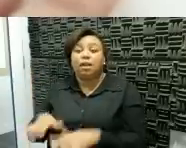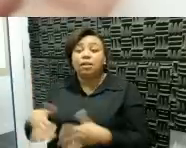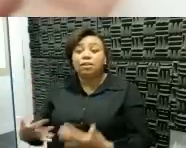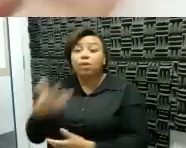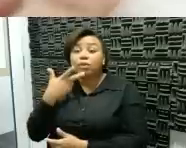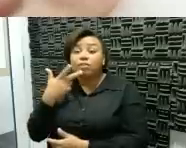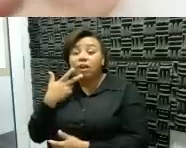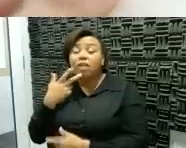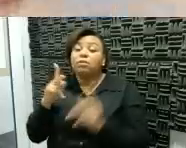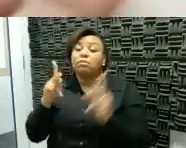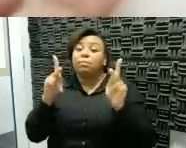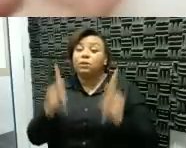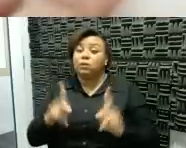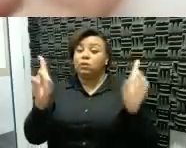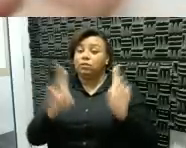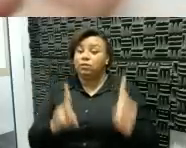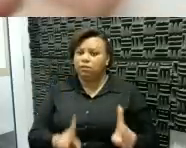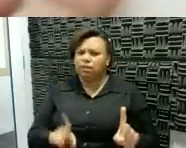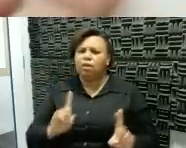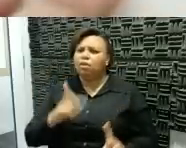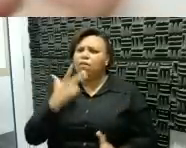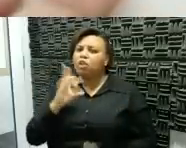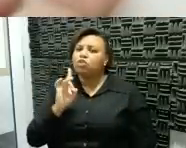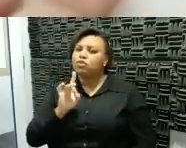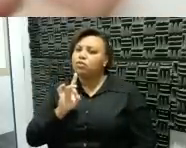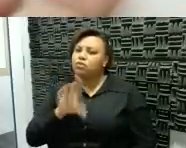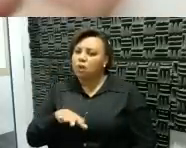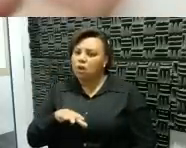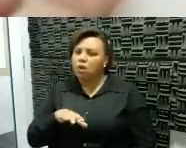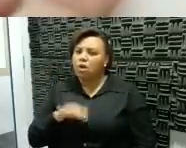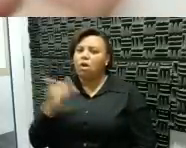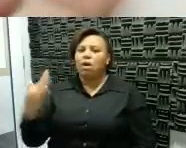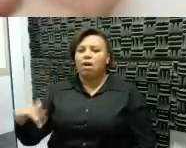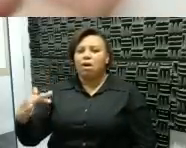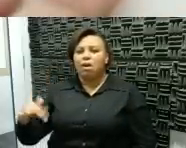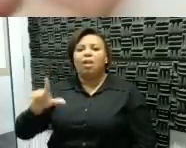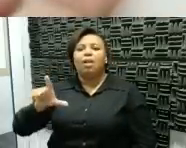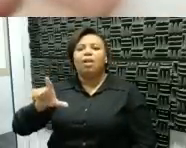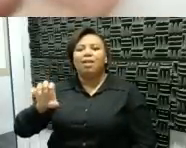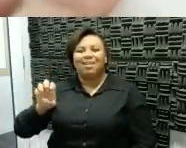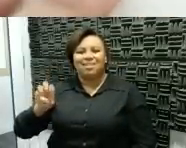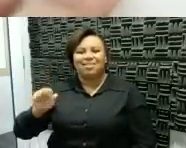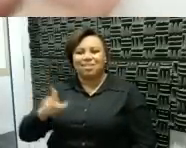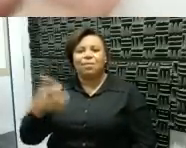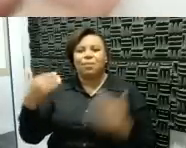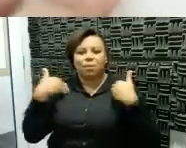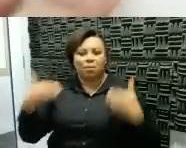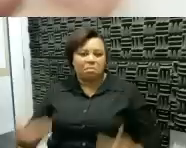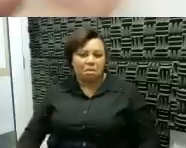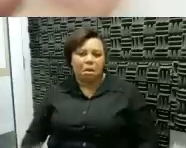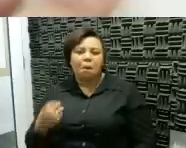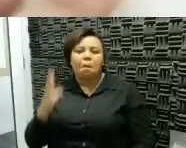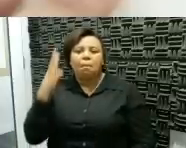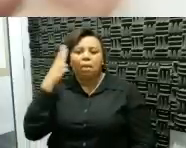falando só da lesão corporal ou eh física ou mental que ela tem a gente tá falando